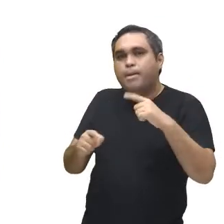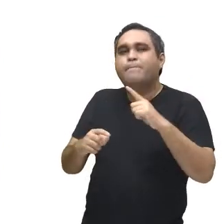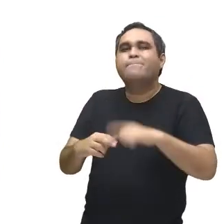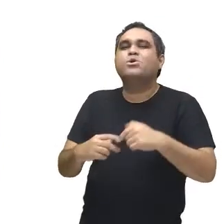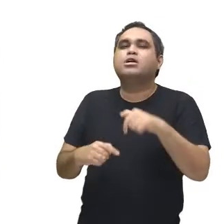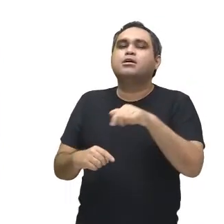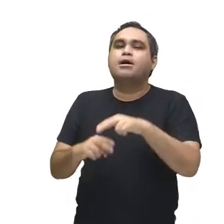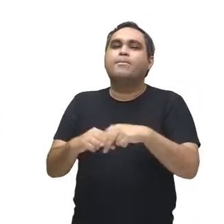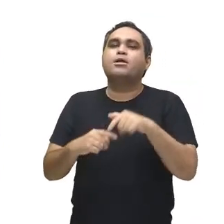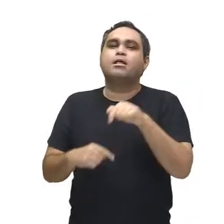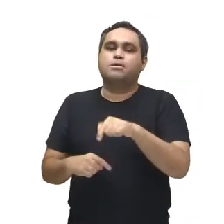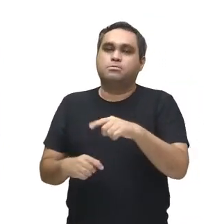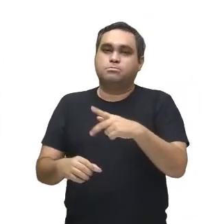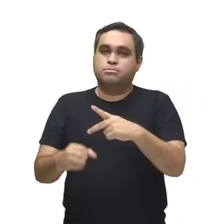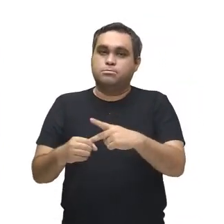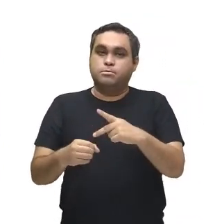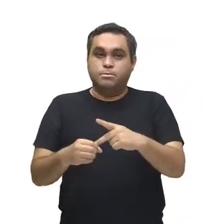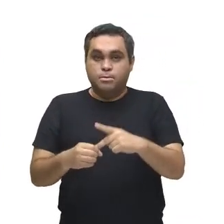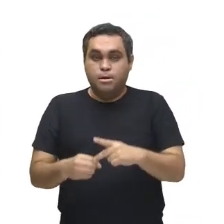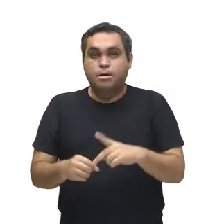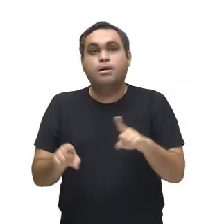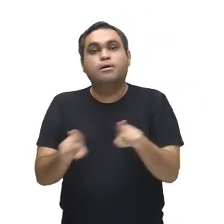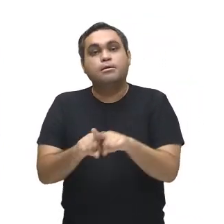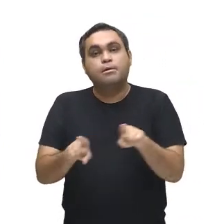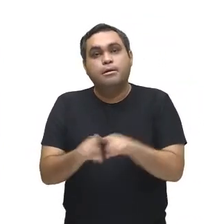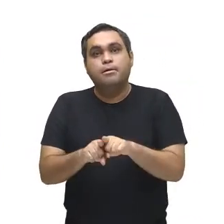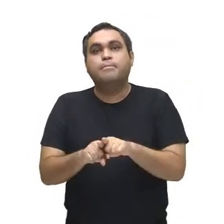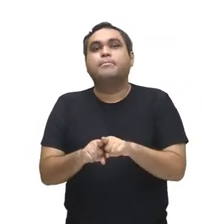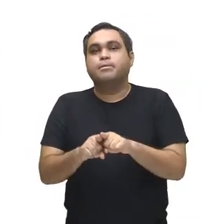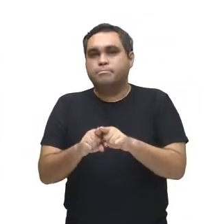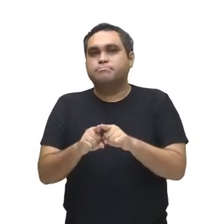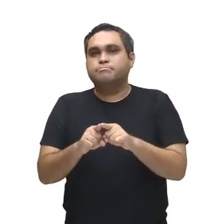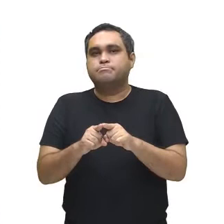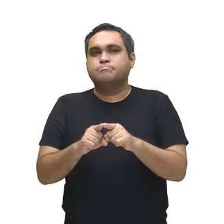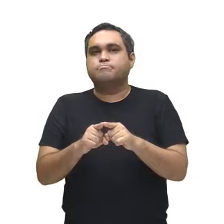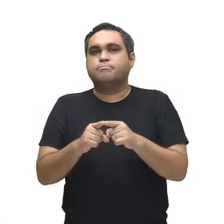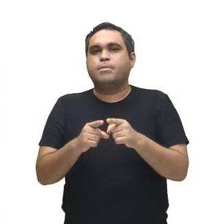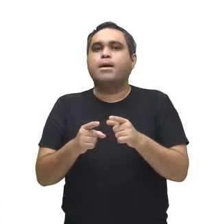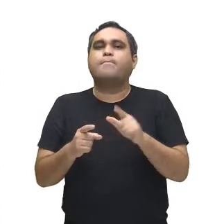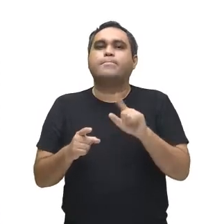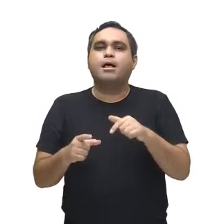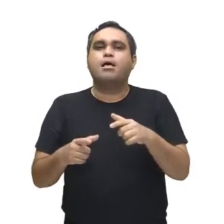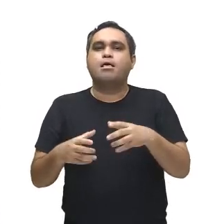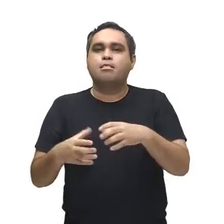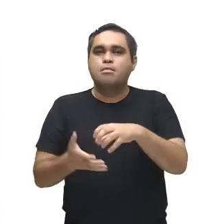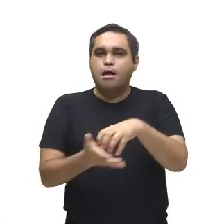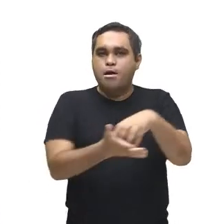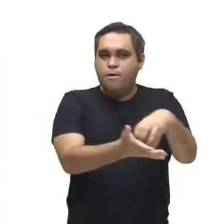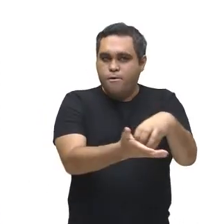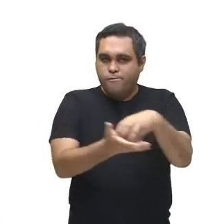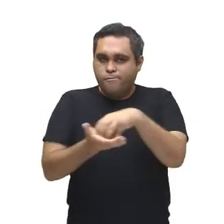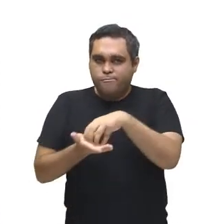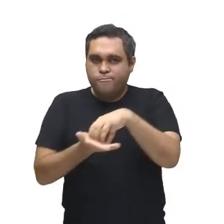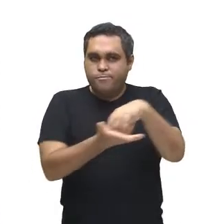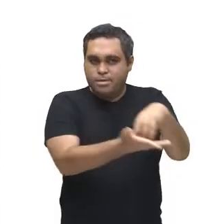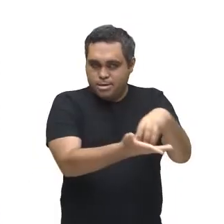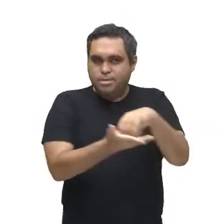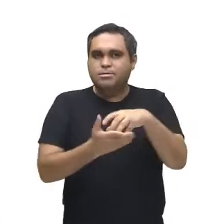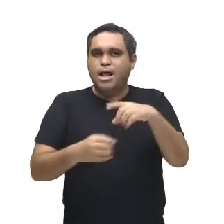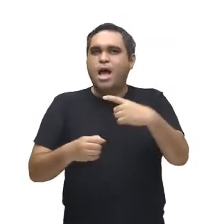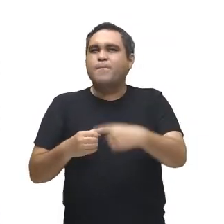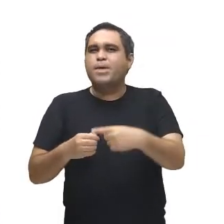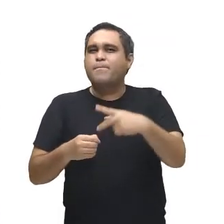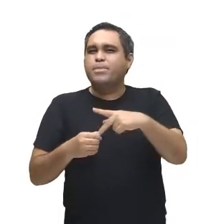e também um ponto estratégico para escoar a produção de petróleo. Tanto a Rússia como a Alemanha, o próprio Império